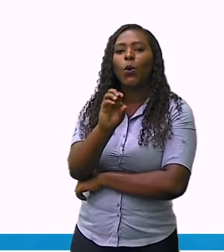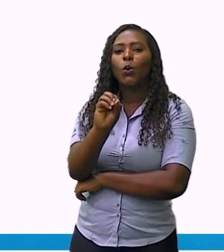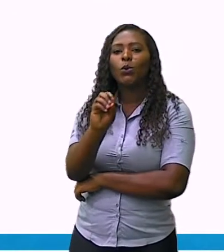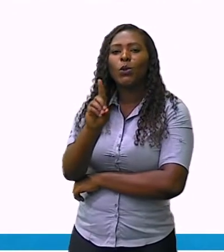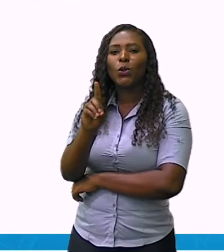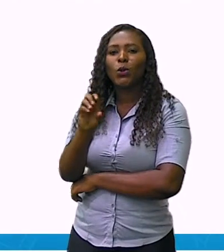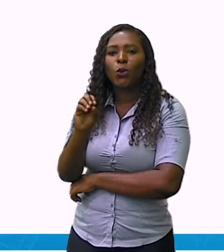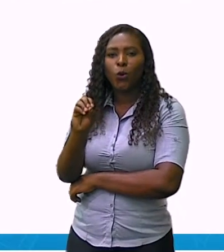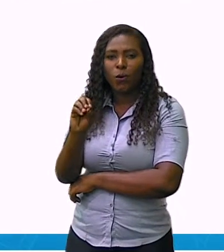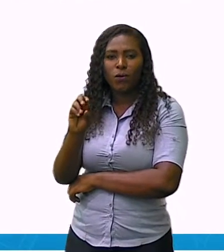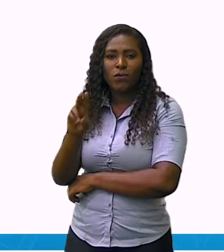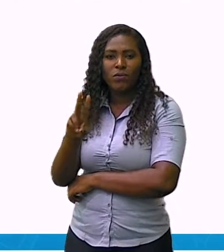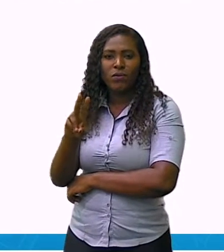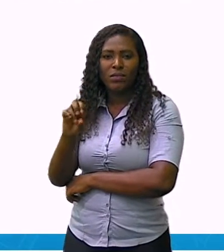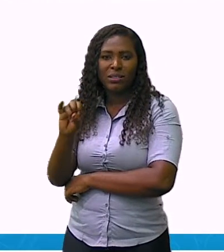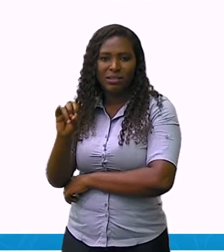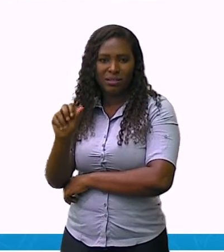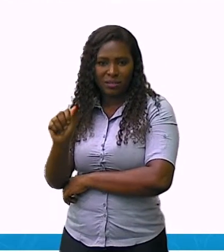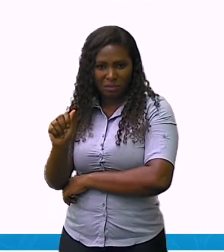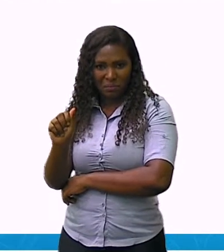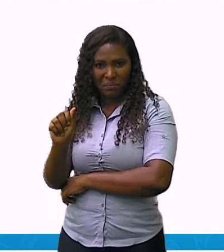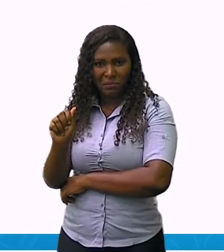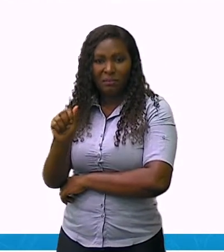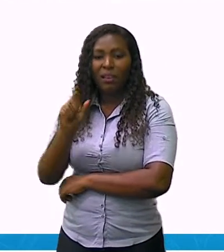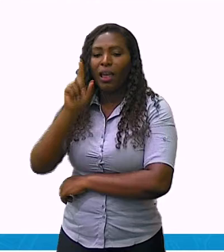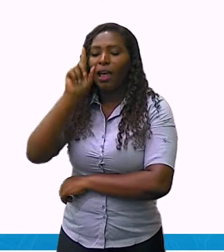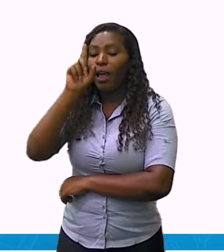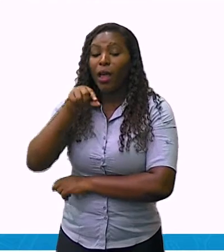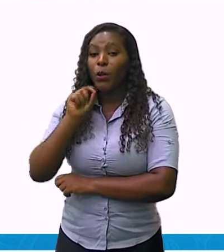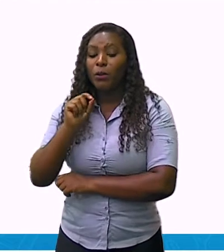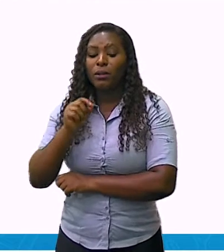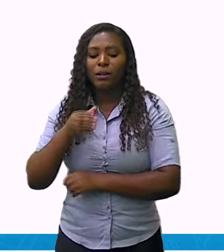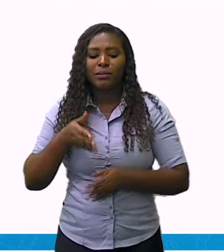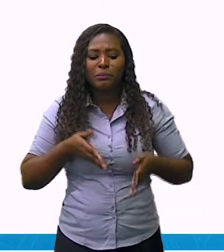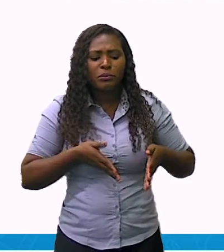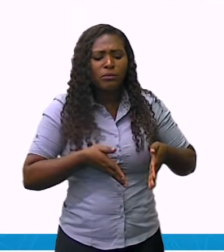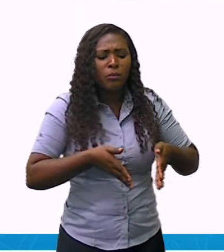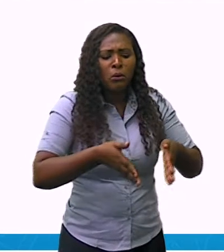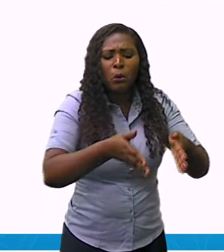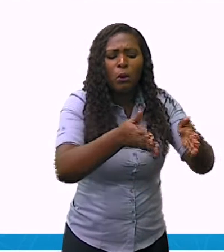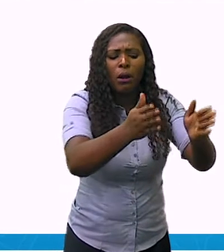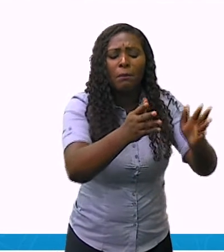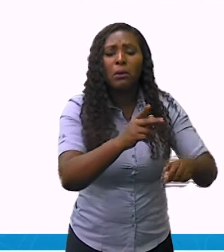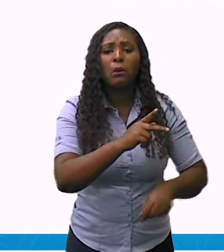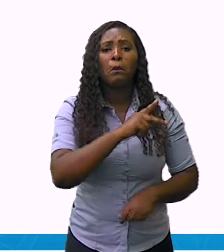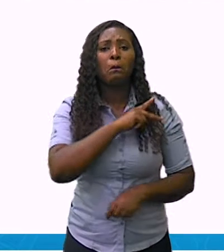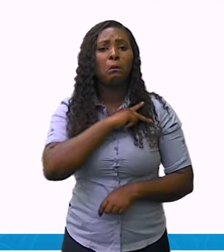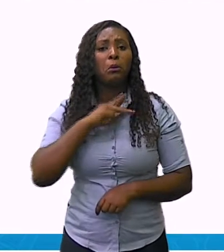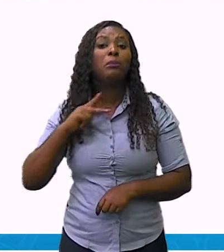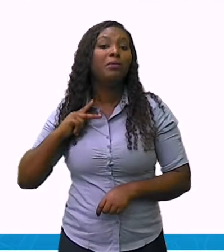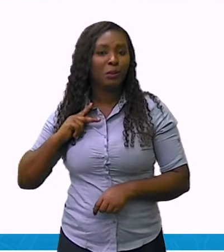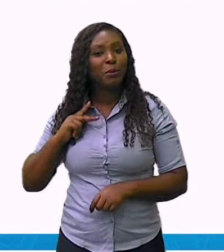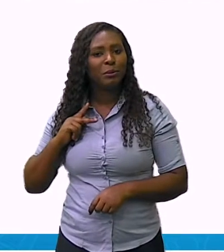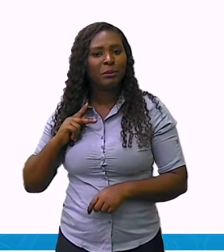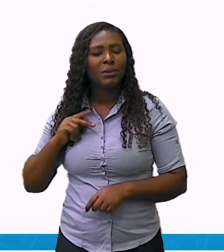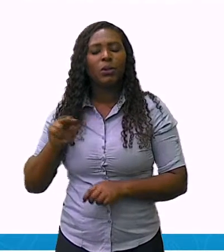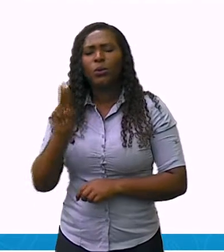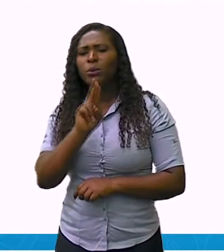termo compreende a um caminho público utilizado com o objetivo